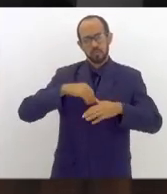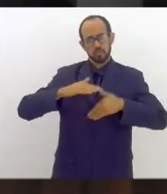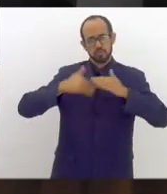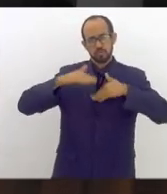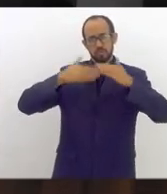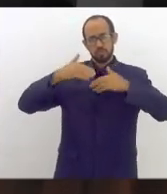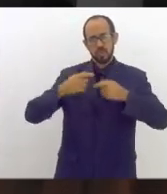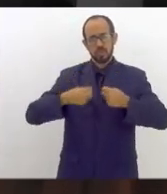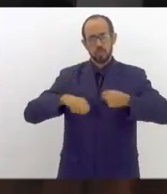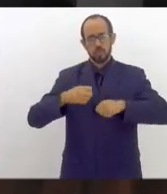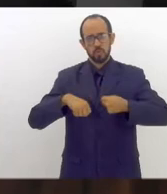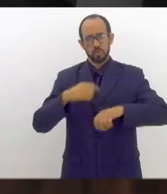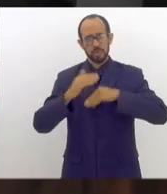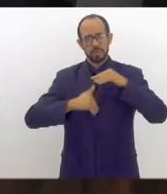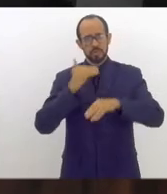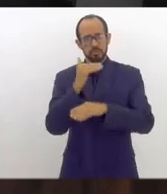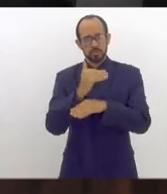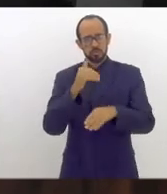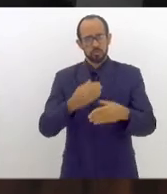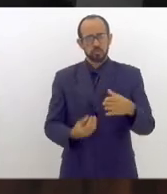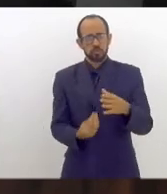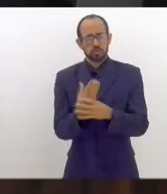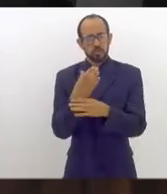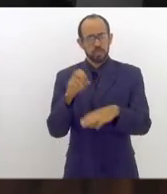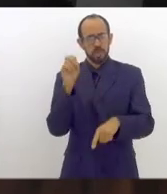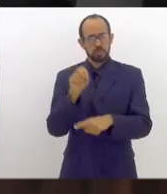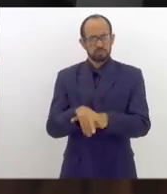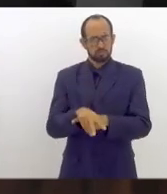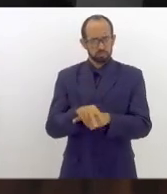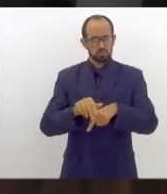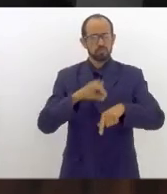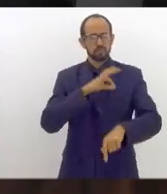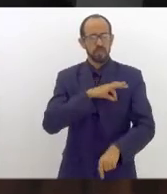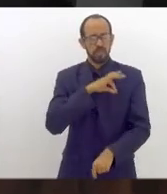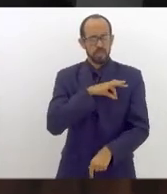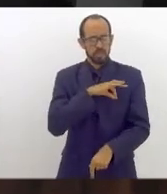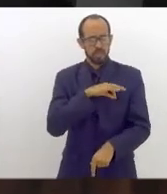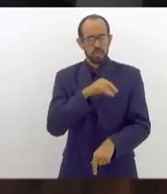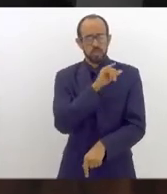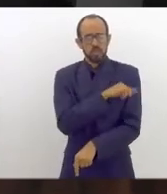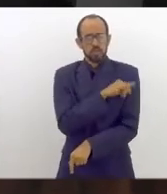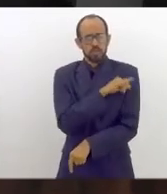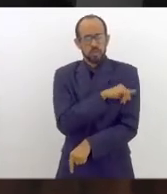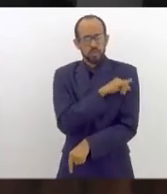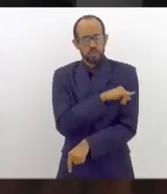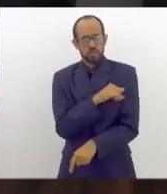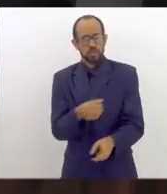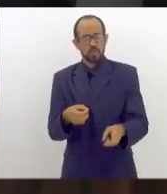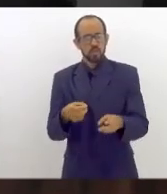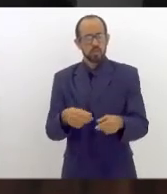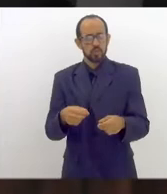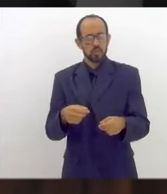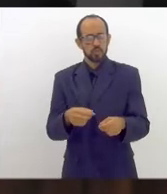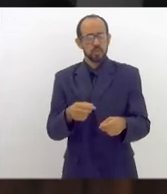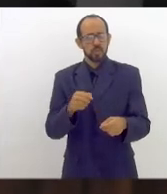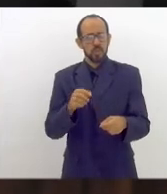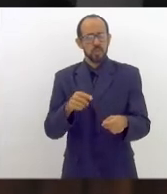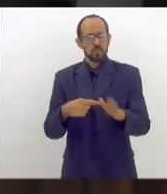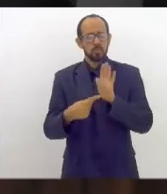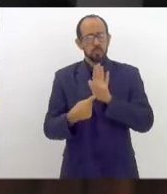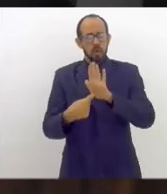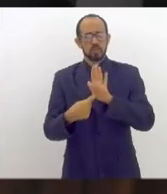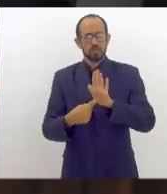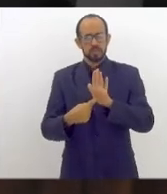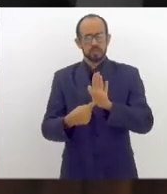acima de tudo promover a geração de emprego e renda o rio da evidências de sinais de recuperação da sua economia após